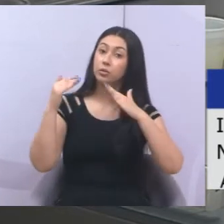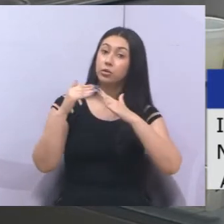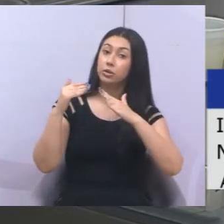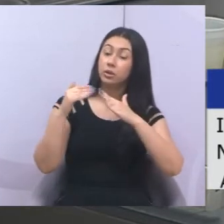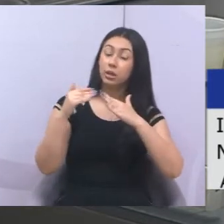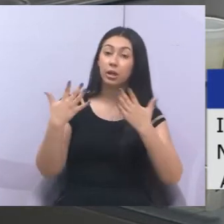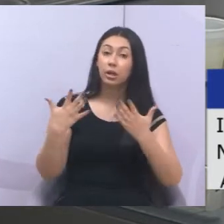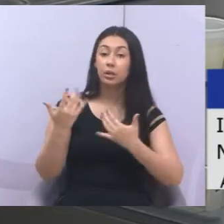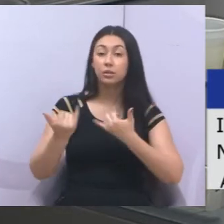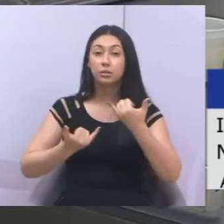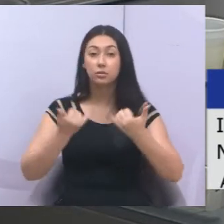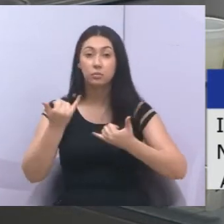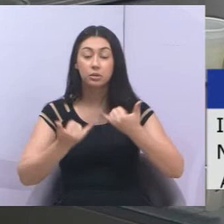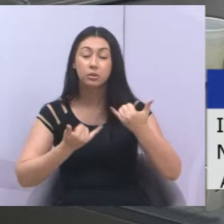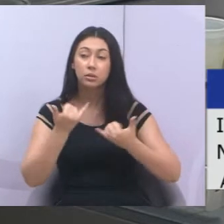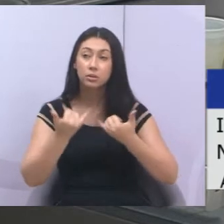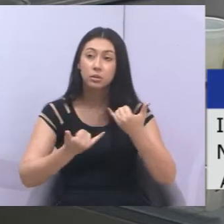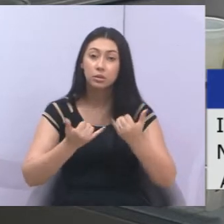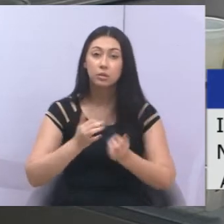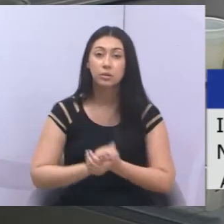seu momento de lazer.